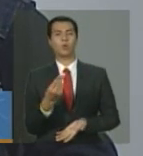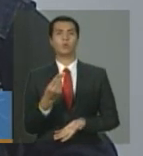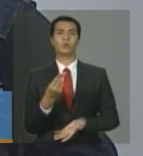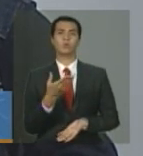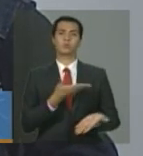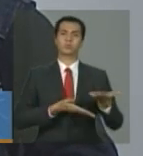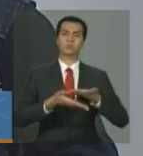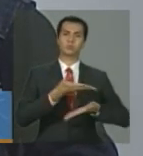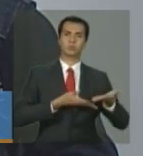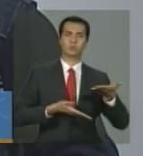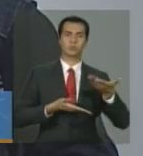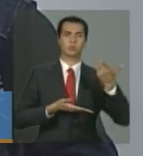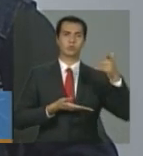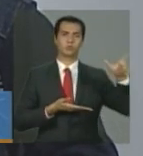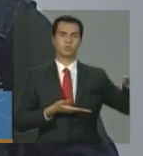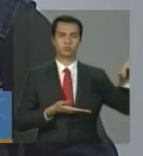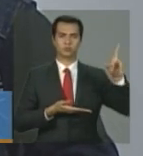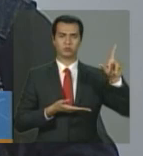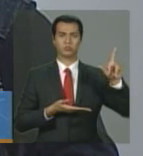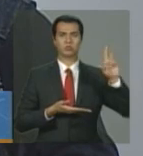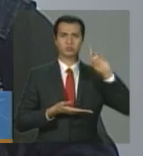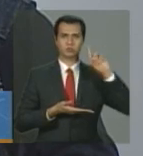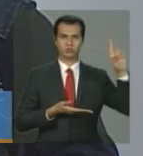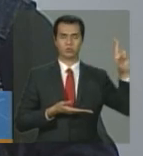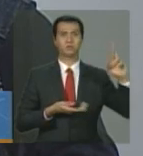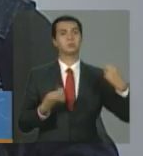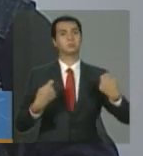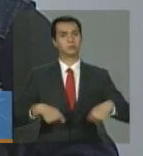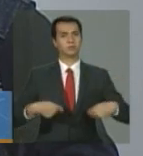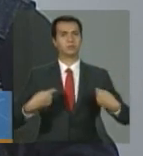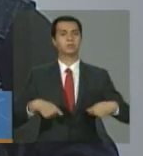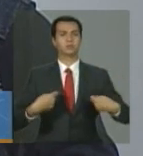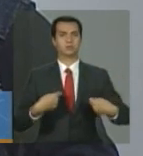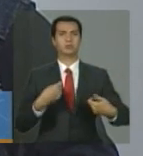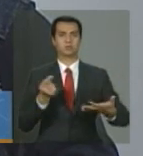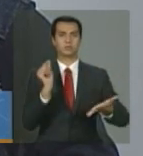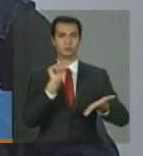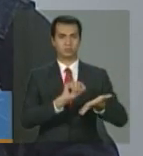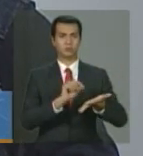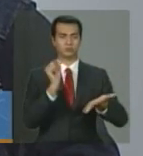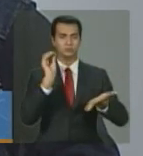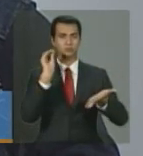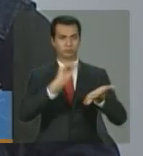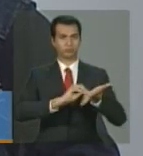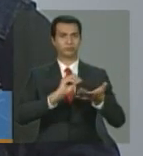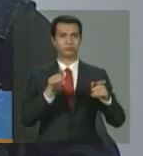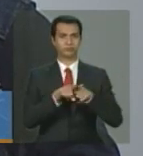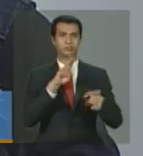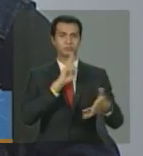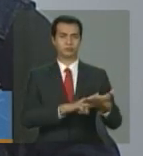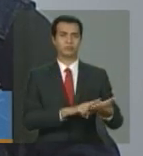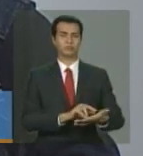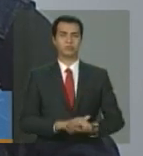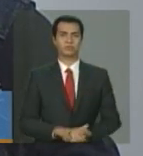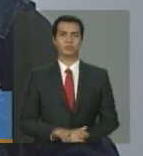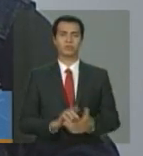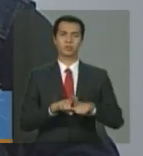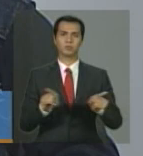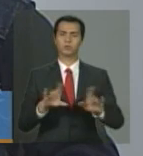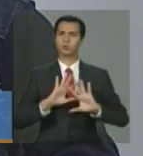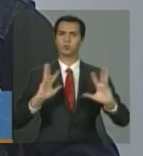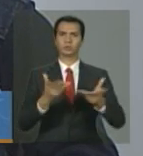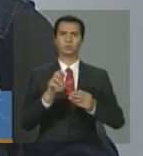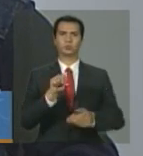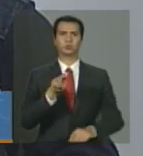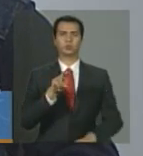compartilhada com o órgão gestor Então essa é uma questão que precisa de ser ponto agora todas as questões do censo